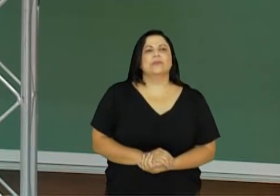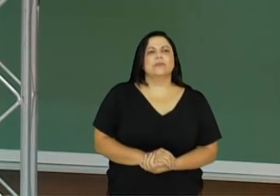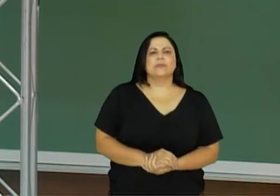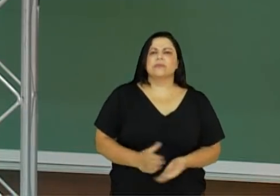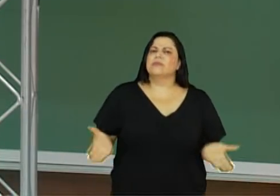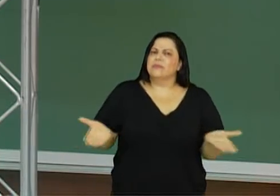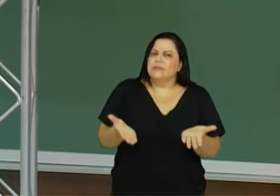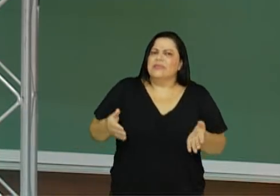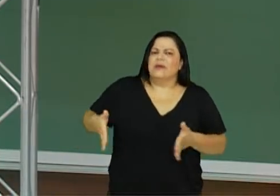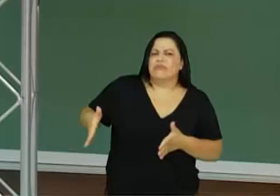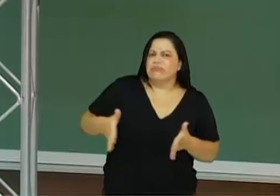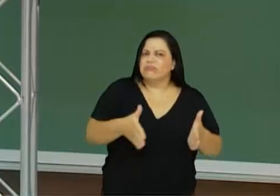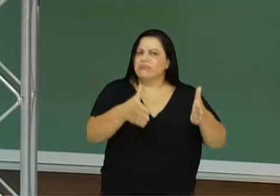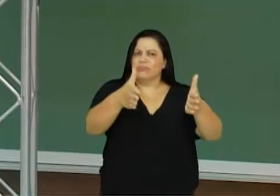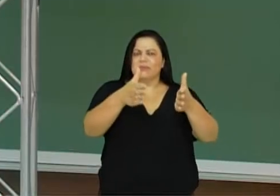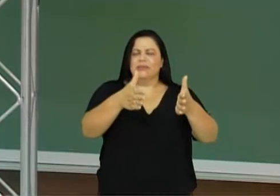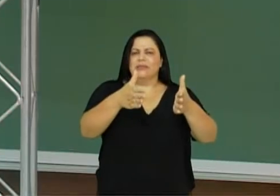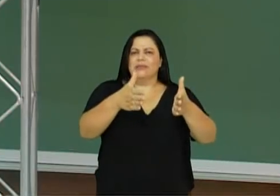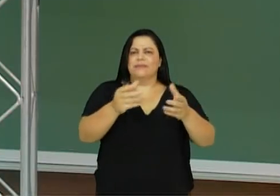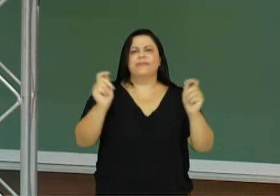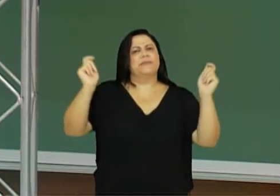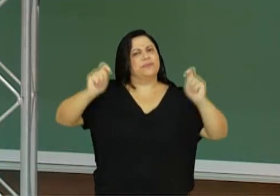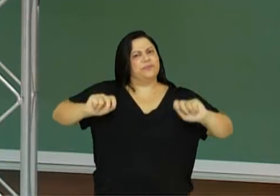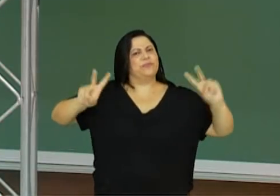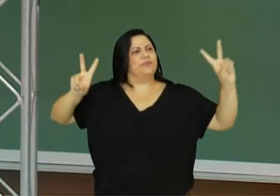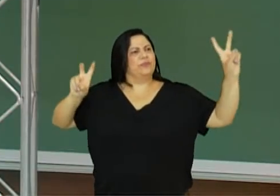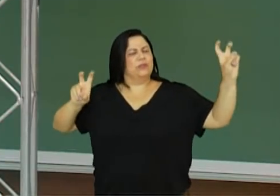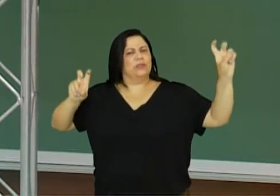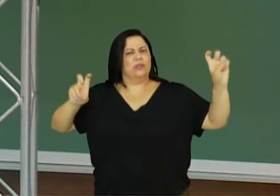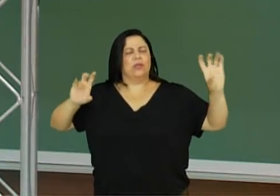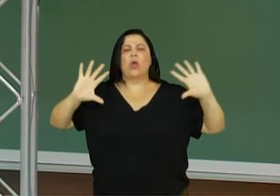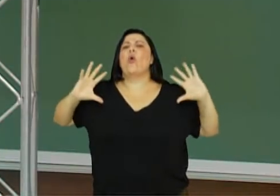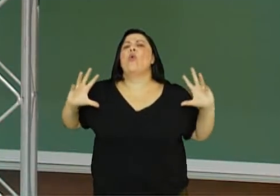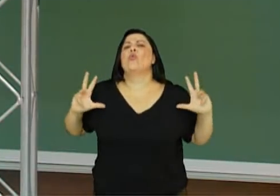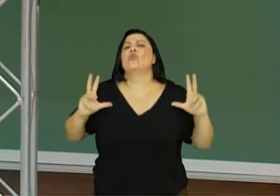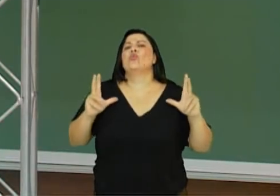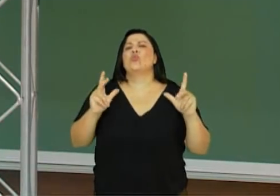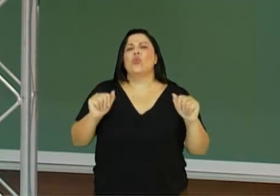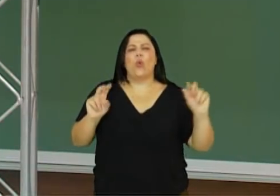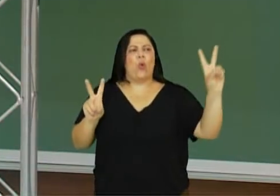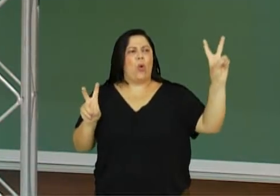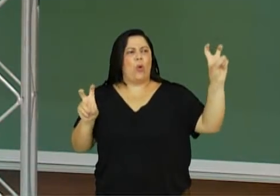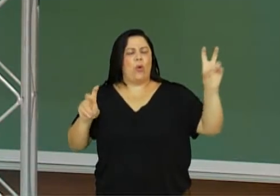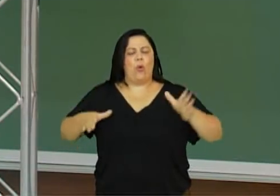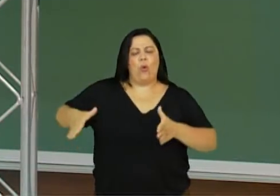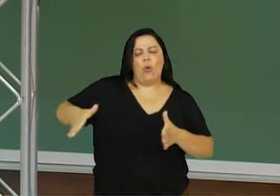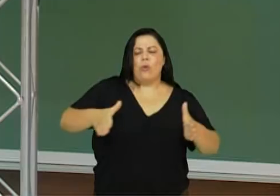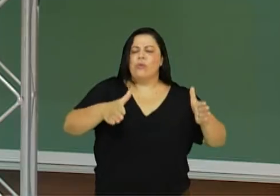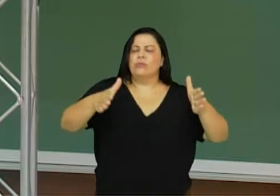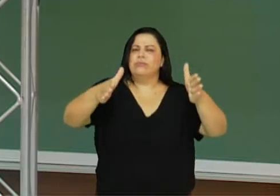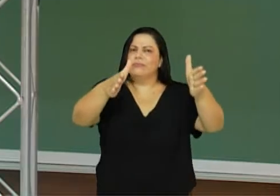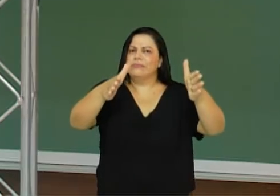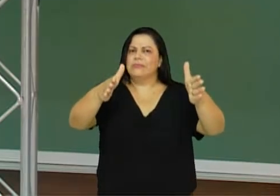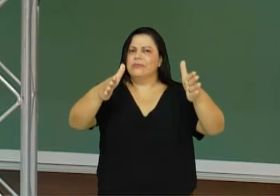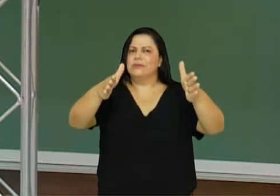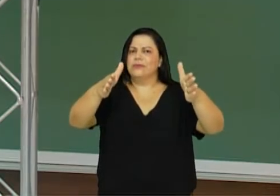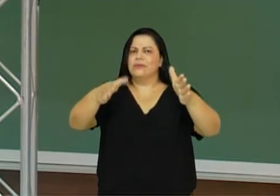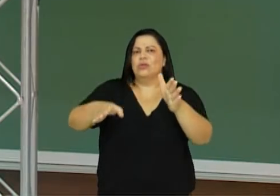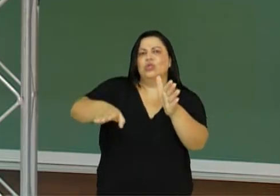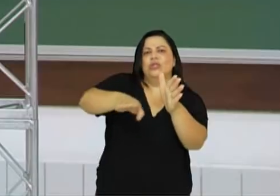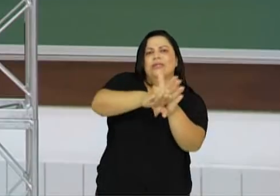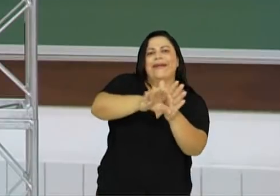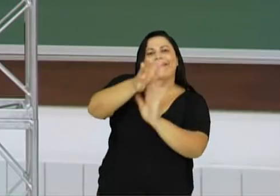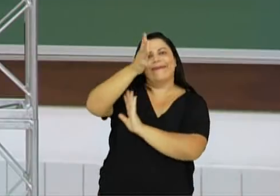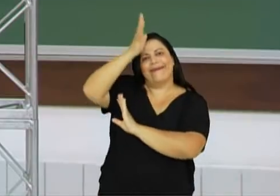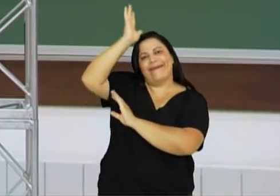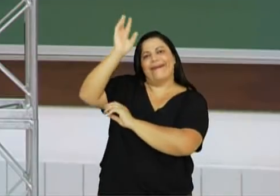Tem uma expressão muito bacana que diz que todos os caminhos levam a Roma, todas as estradas levam a Roma. Então, a